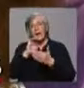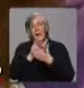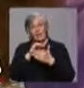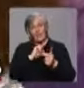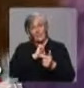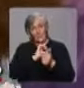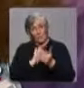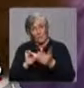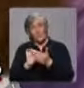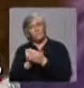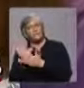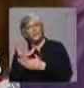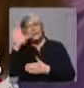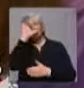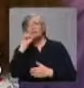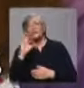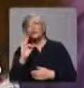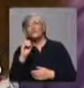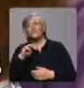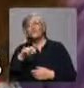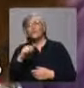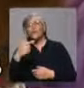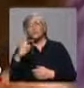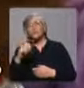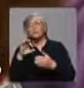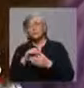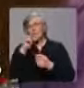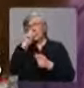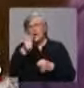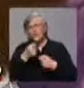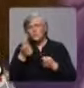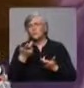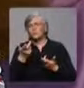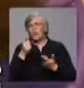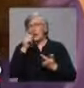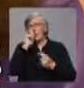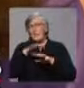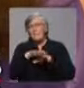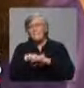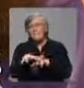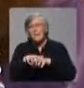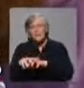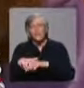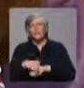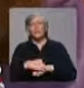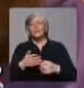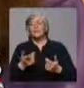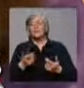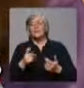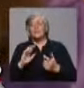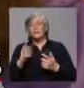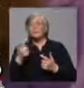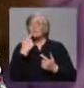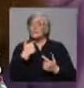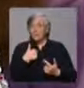Fomento, que trata assim destes assuntos, tem agricultura, pesca, abrange um bocado tudo. Então, e depois